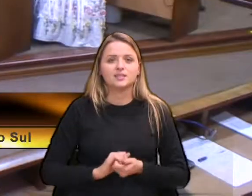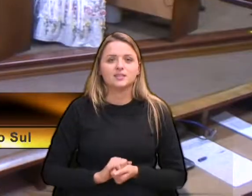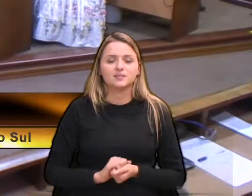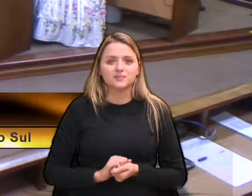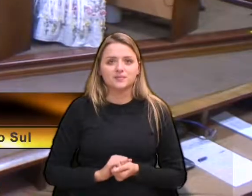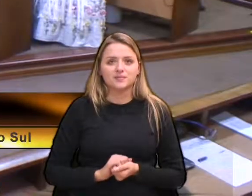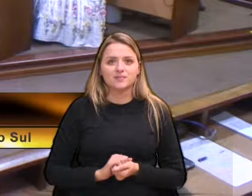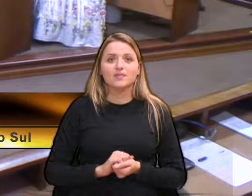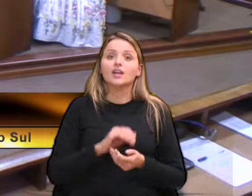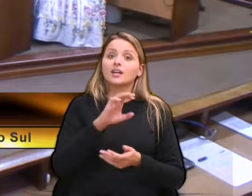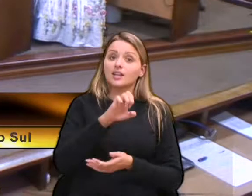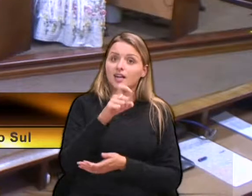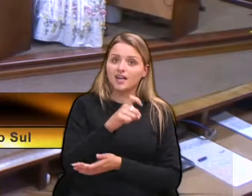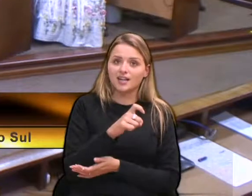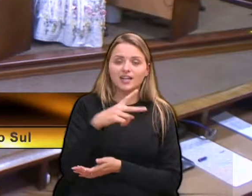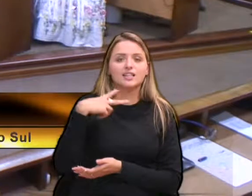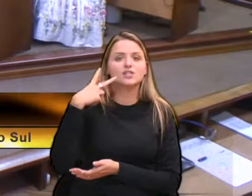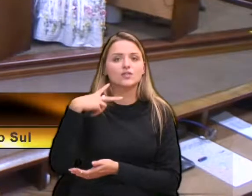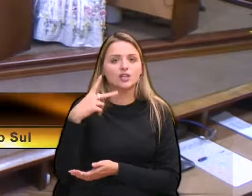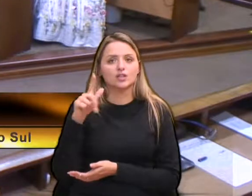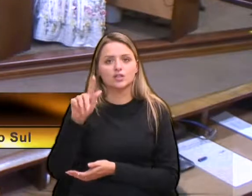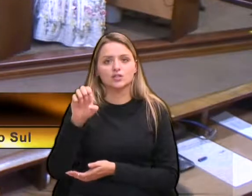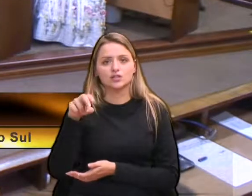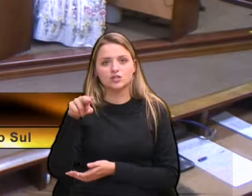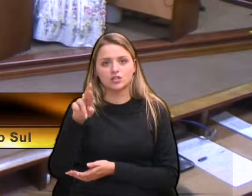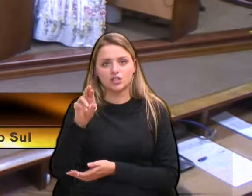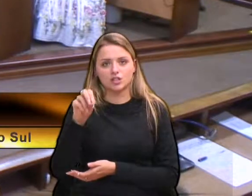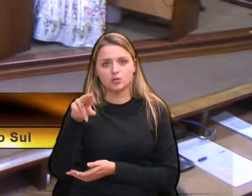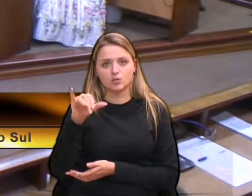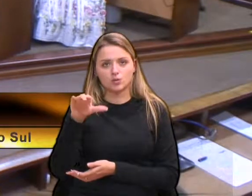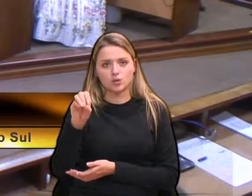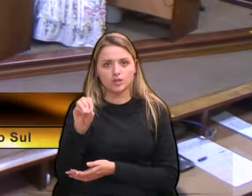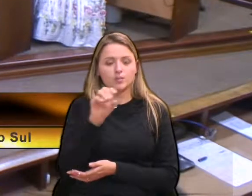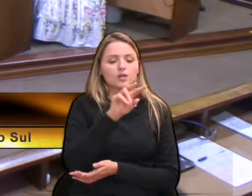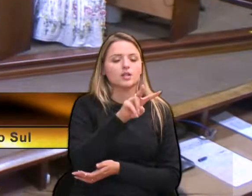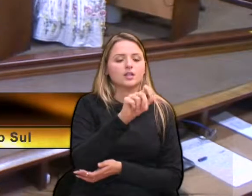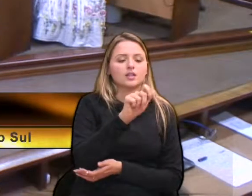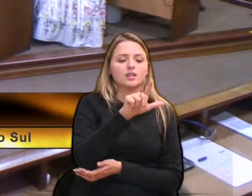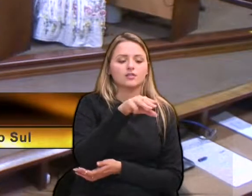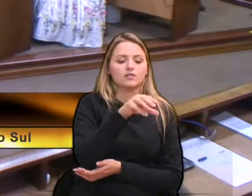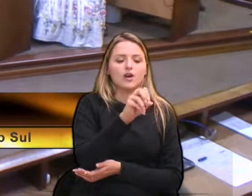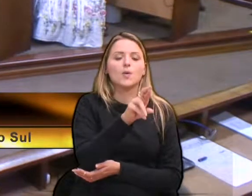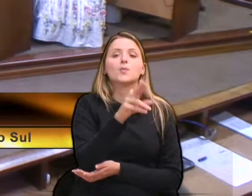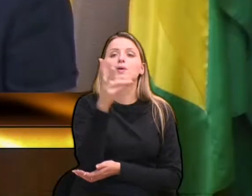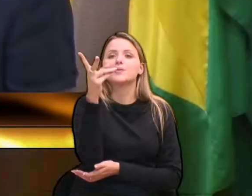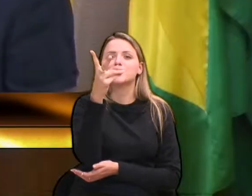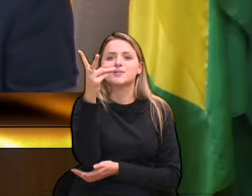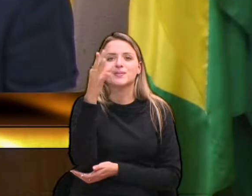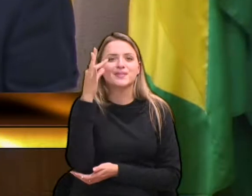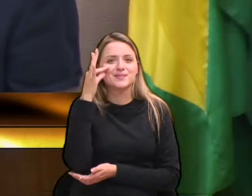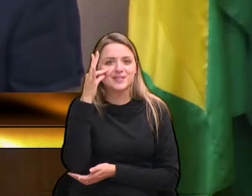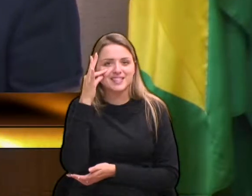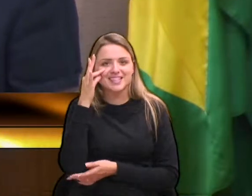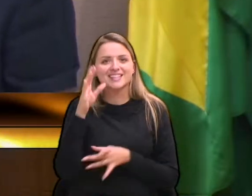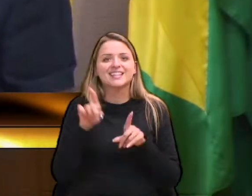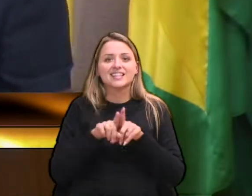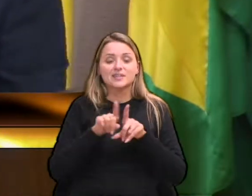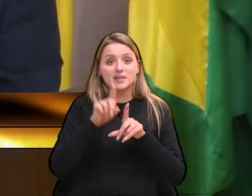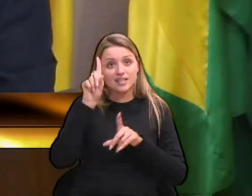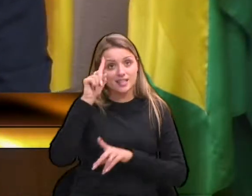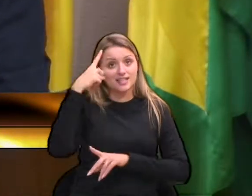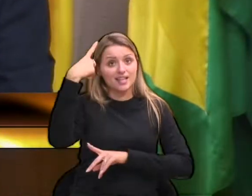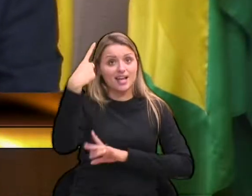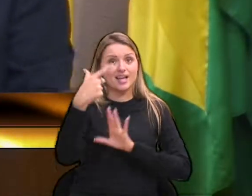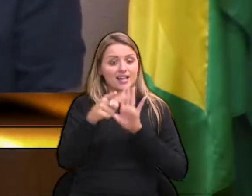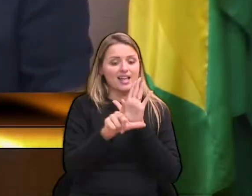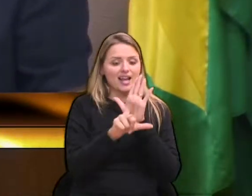E aos ex-vereadores Jerônimo Dami e Valmor Vanassi, que aqui se encontra, que são autores da lei